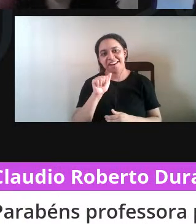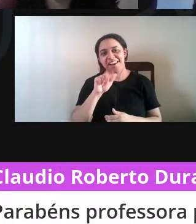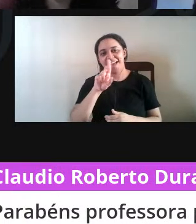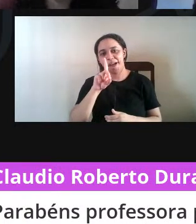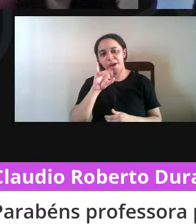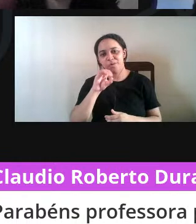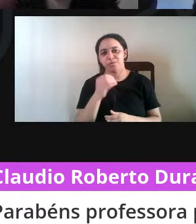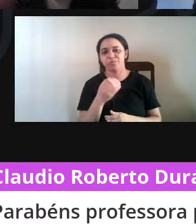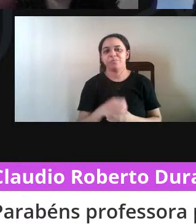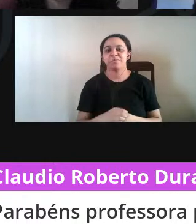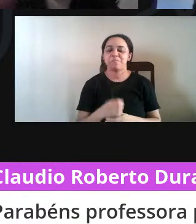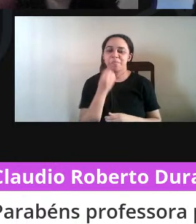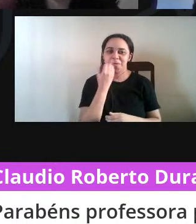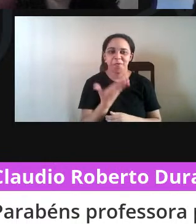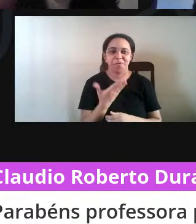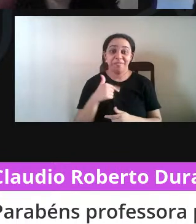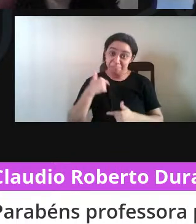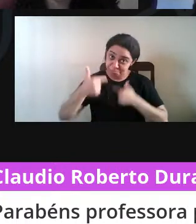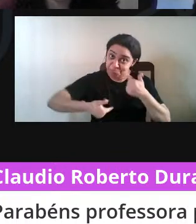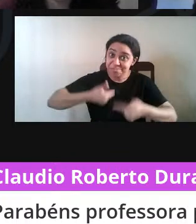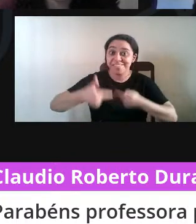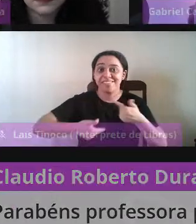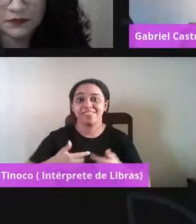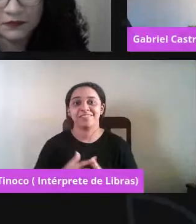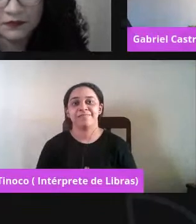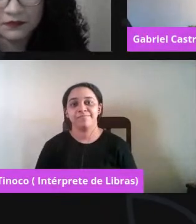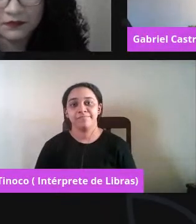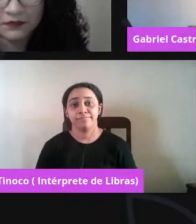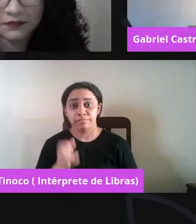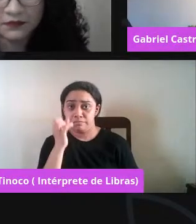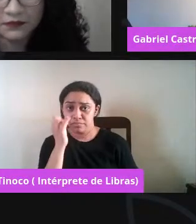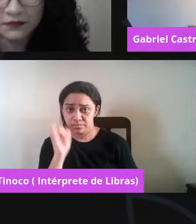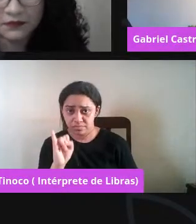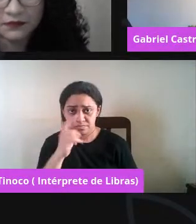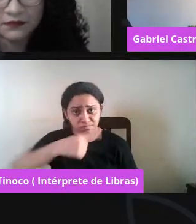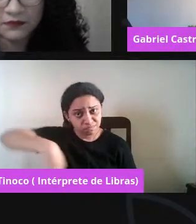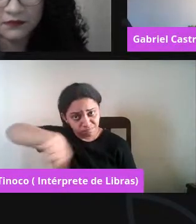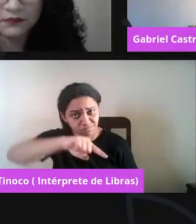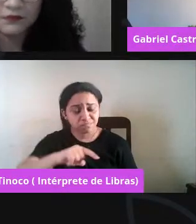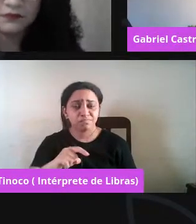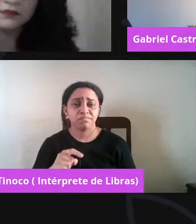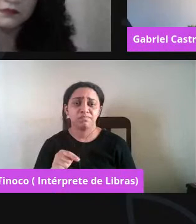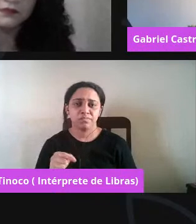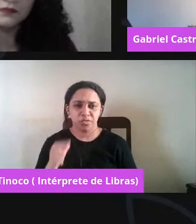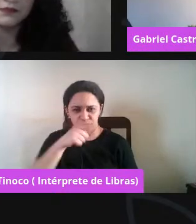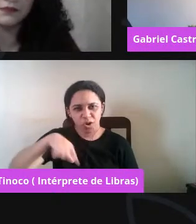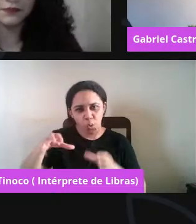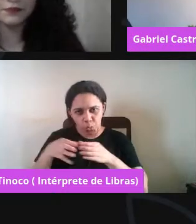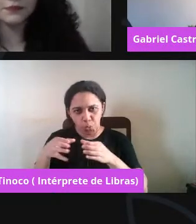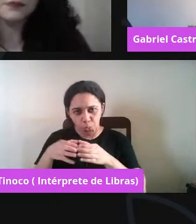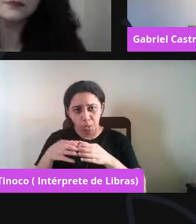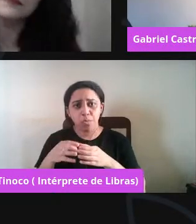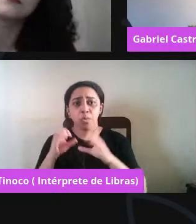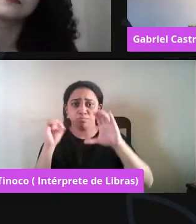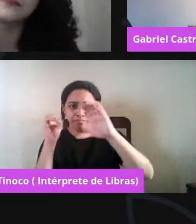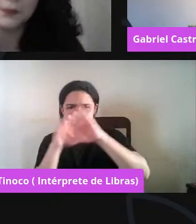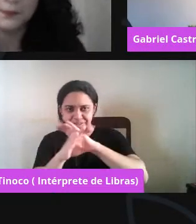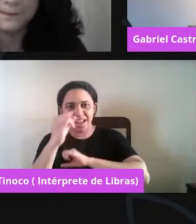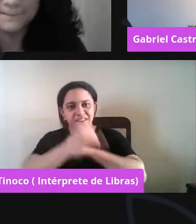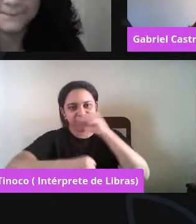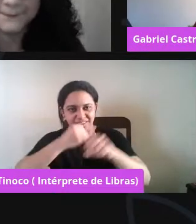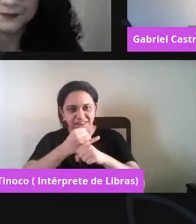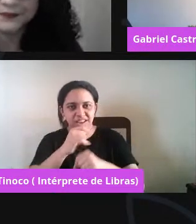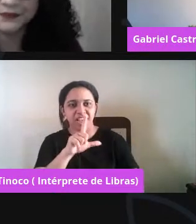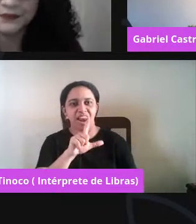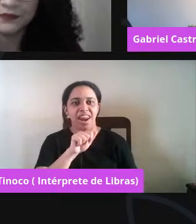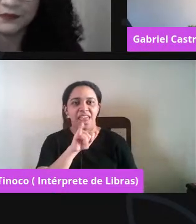Estou aqui na luta, tá certo? E como eu falei, se vocês quiserem, eu posso mandar para a Laiane, pela internet, o